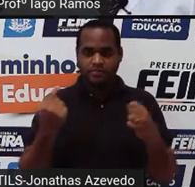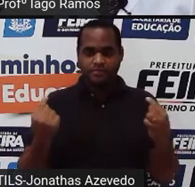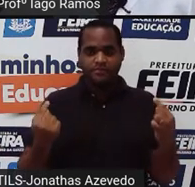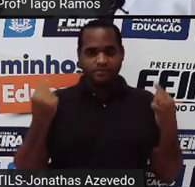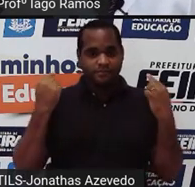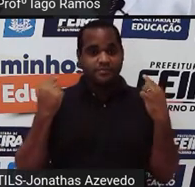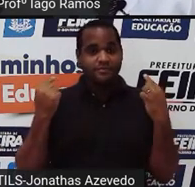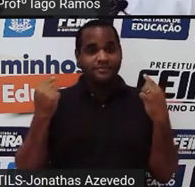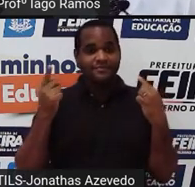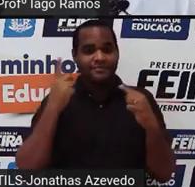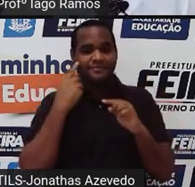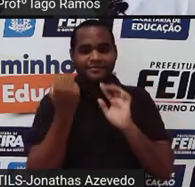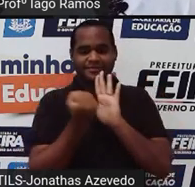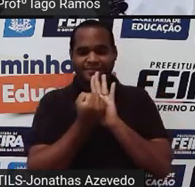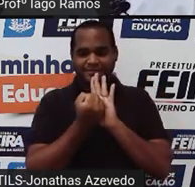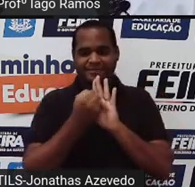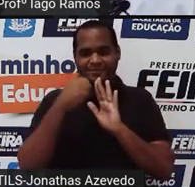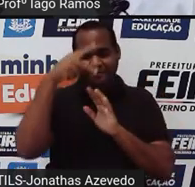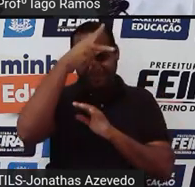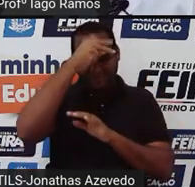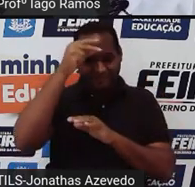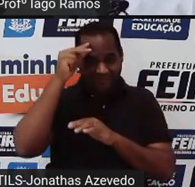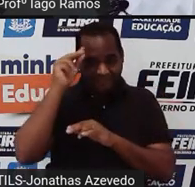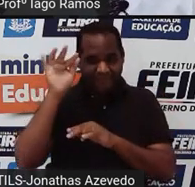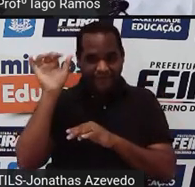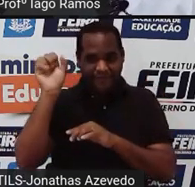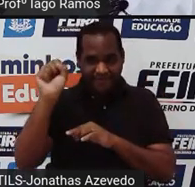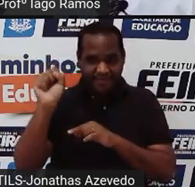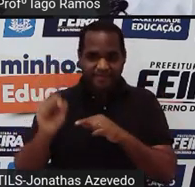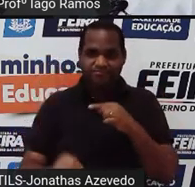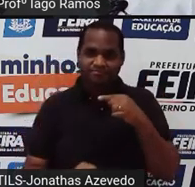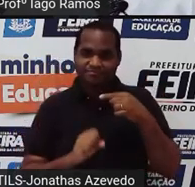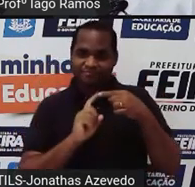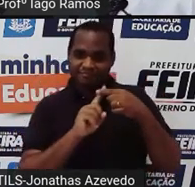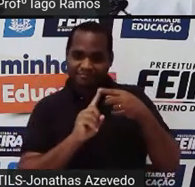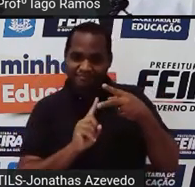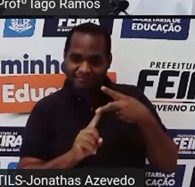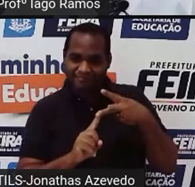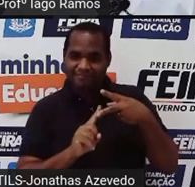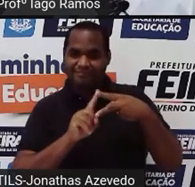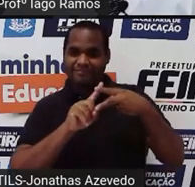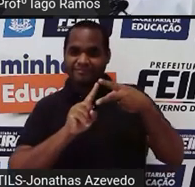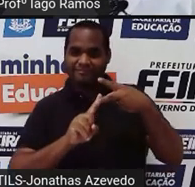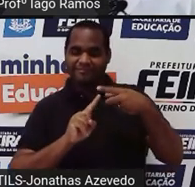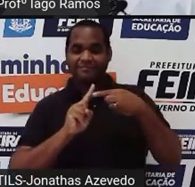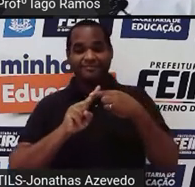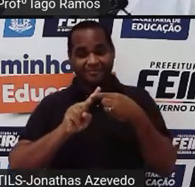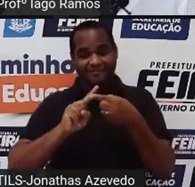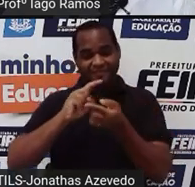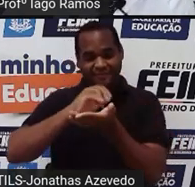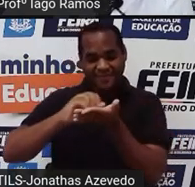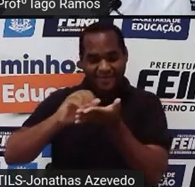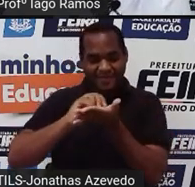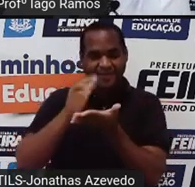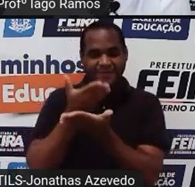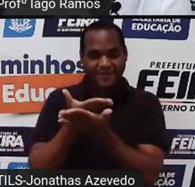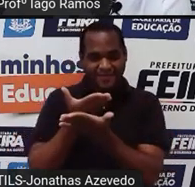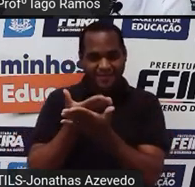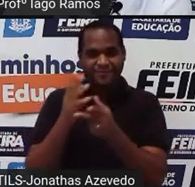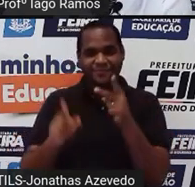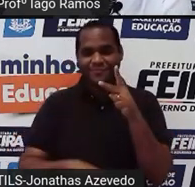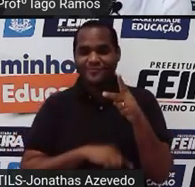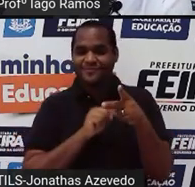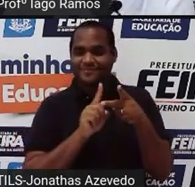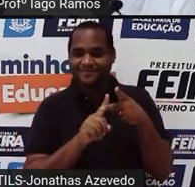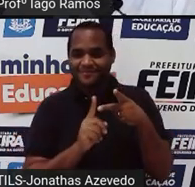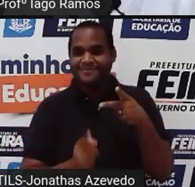está o cartaz da Secretaria Municipal de Educação de Feira de Santana, que tem as logomarcas da Prefeitura Municipal de Feira